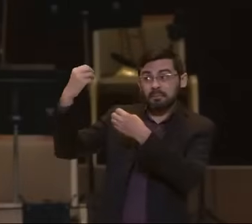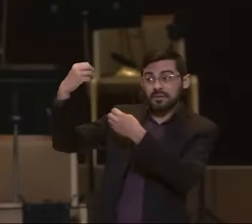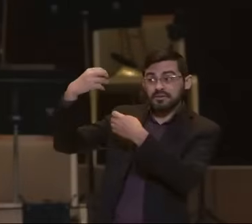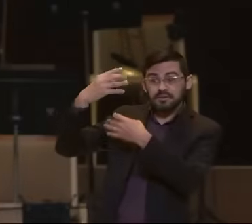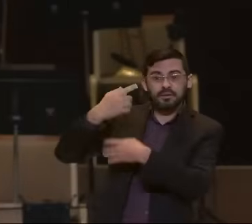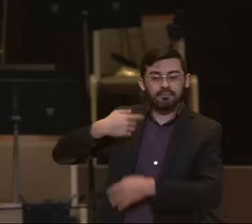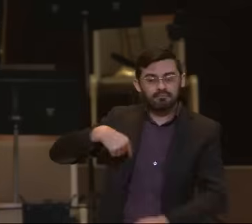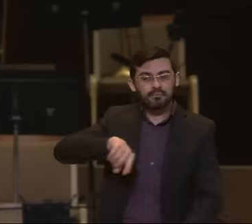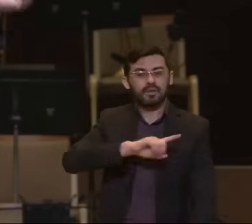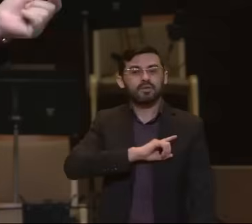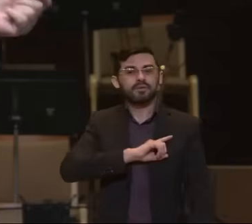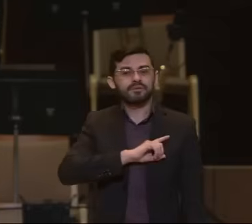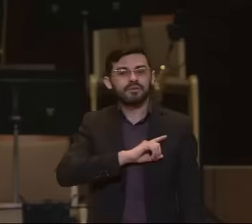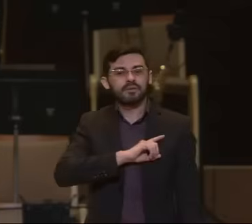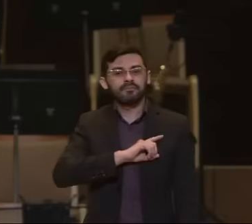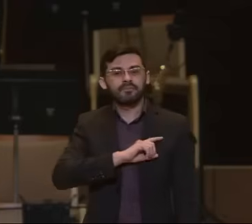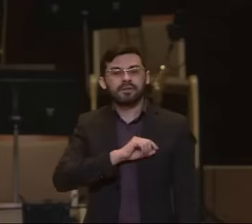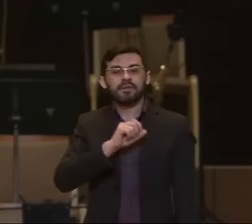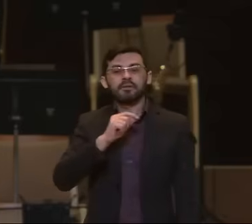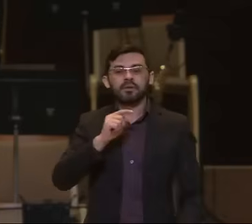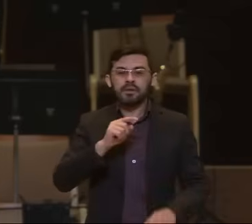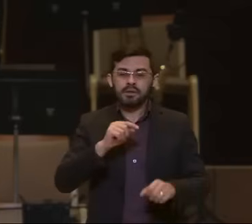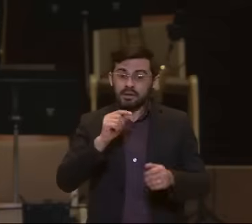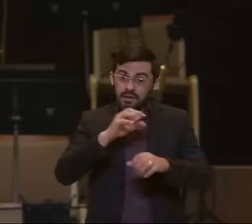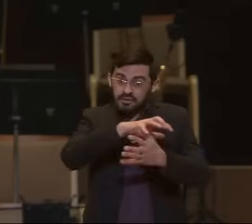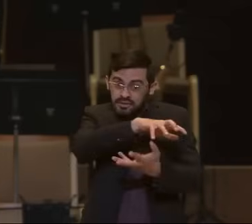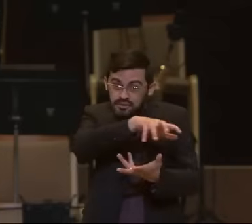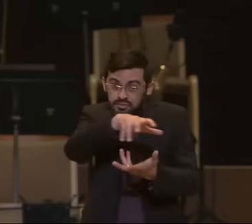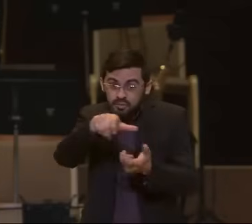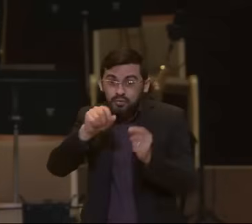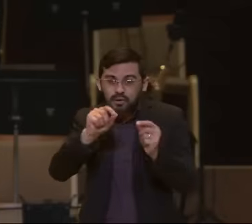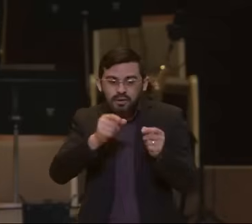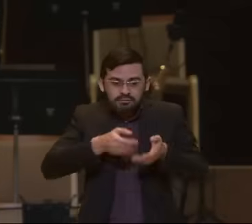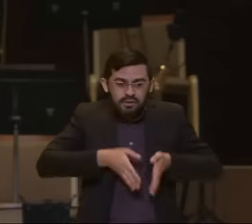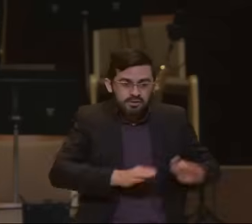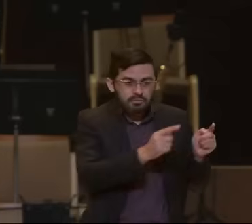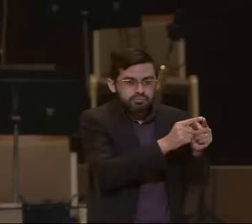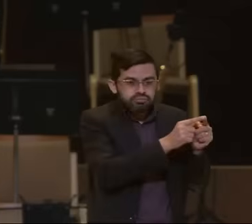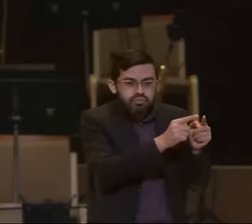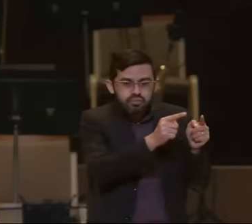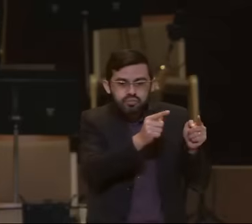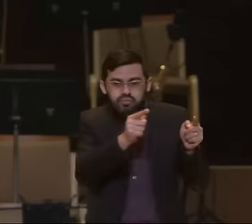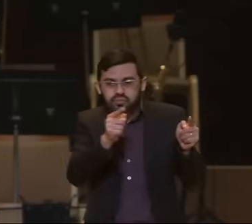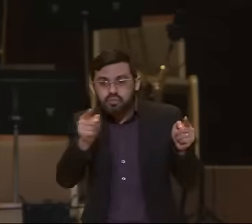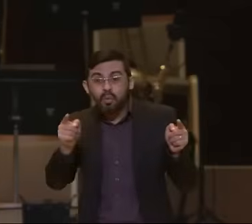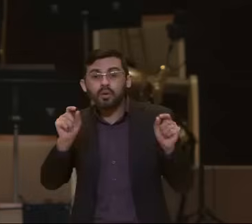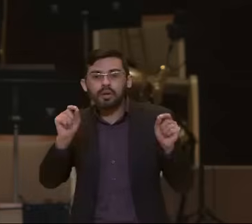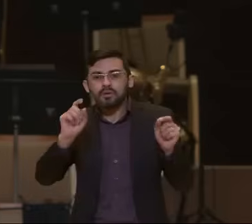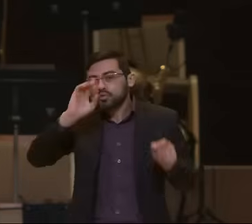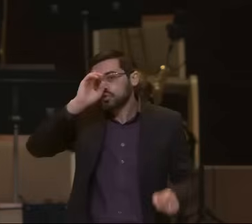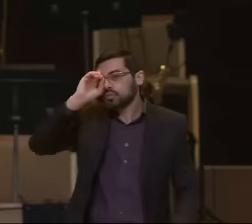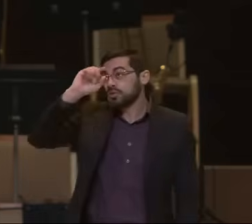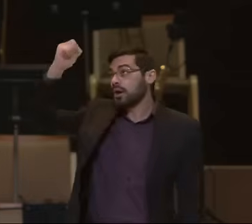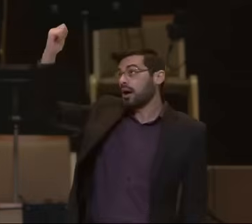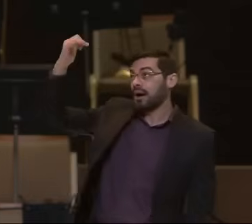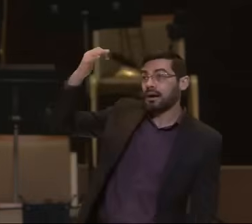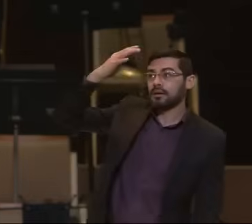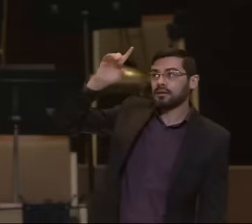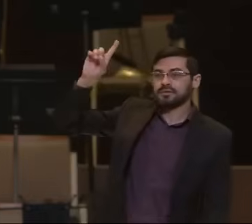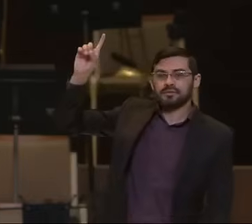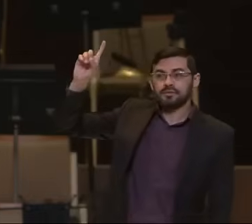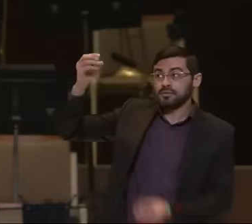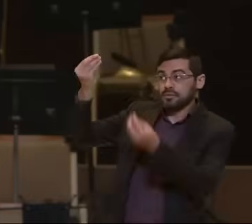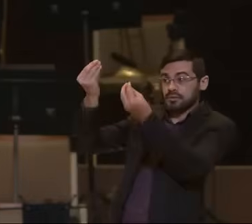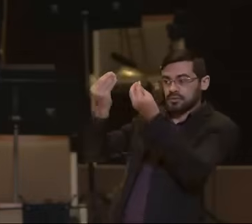a gente que a gente está só de passagem, e que o que vale é aquela graça que Deus está colocando na nossa